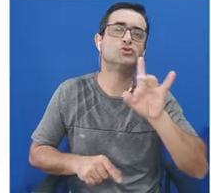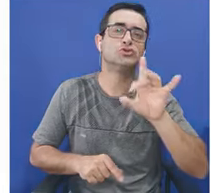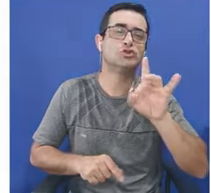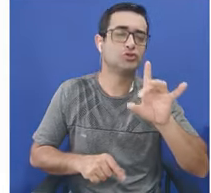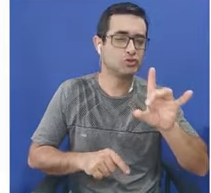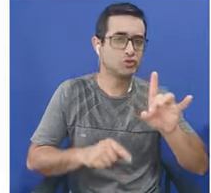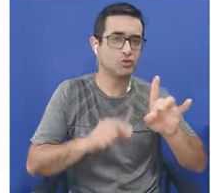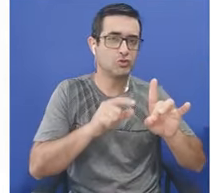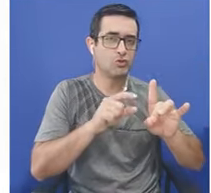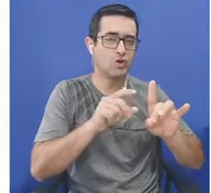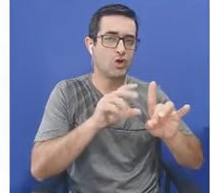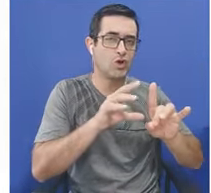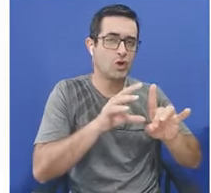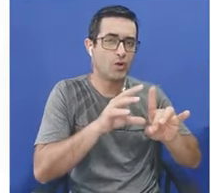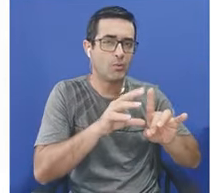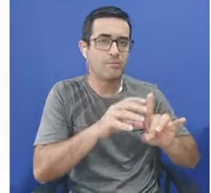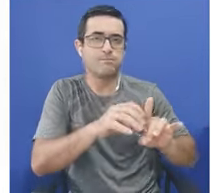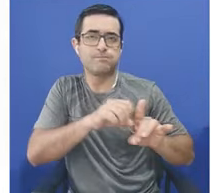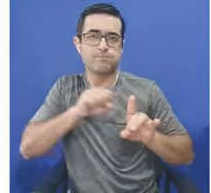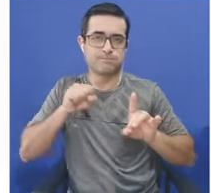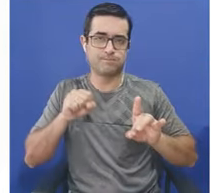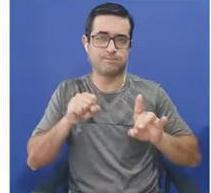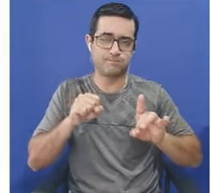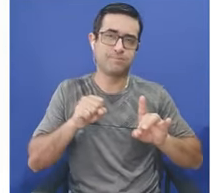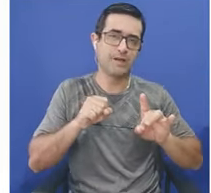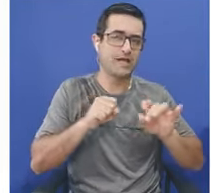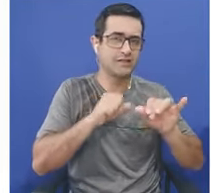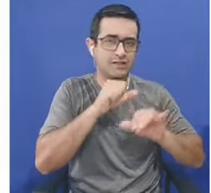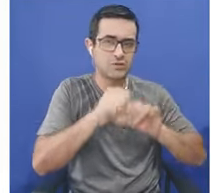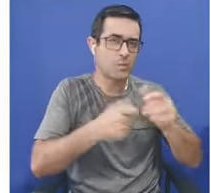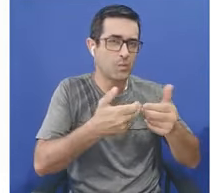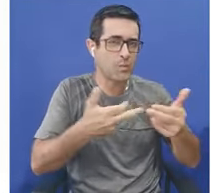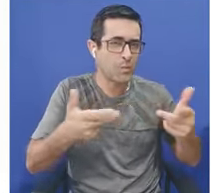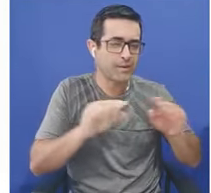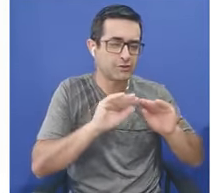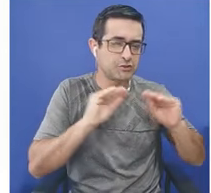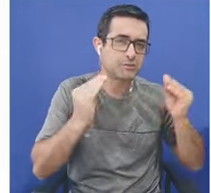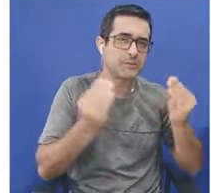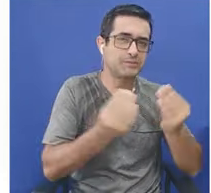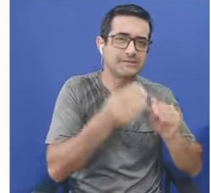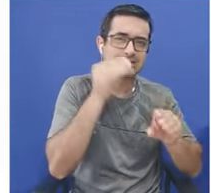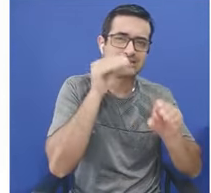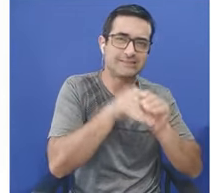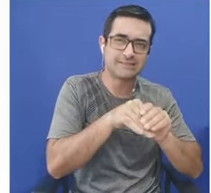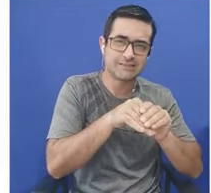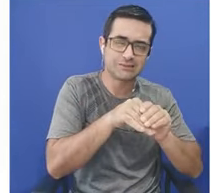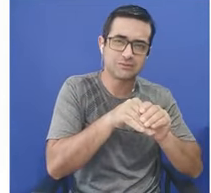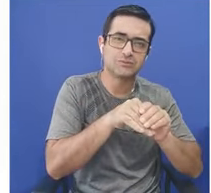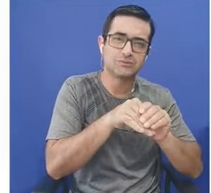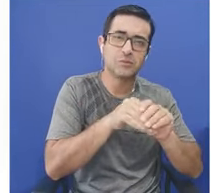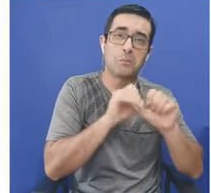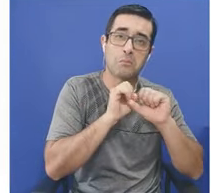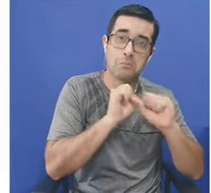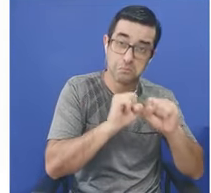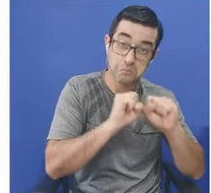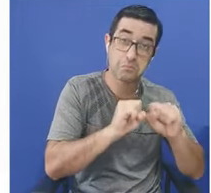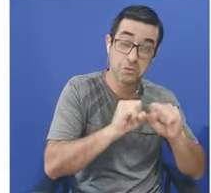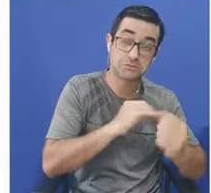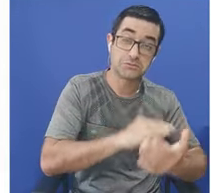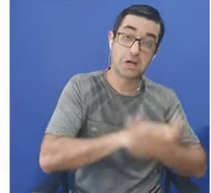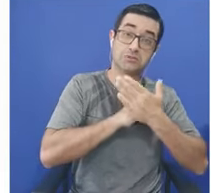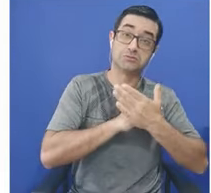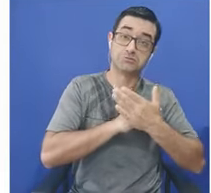utilizada apenas o composto ativo. Porque dentro da planta existem várias outras substâncias que